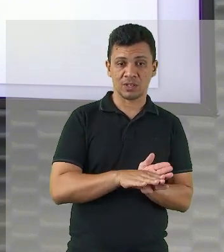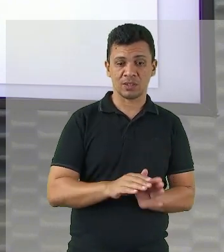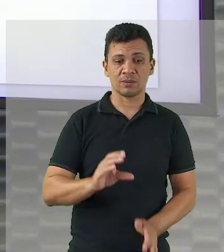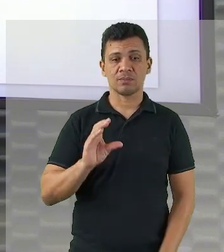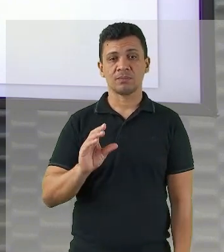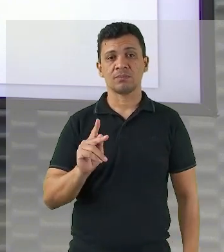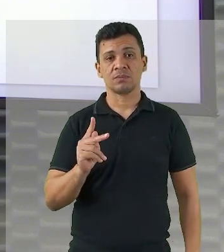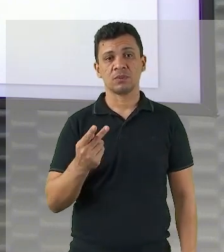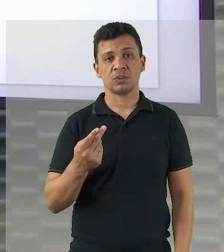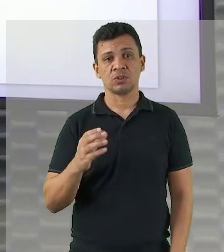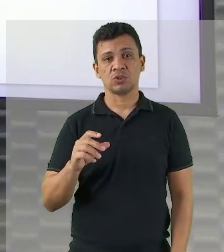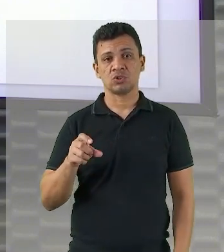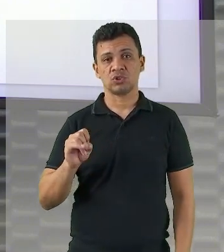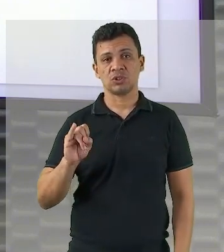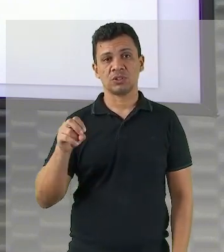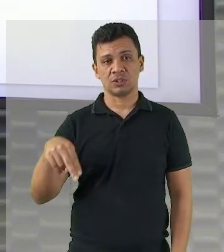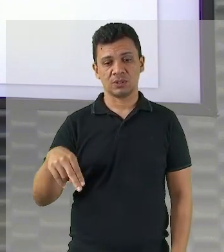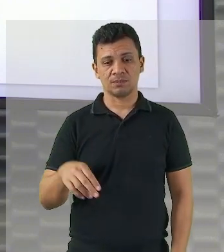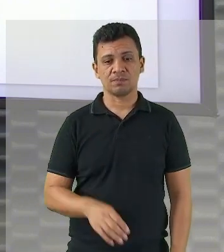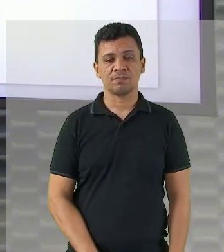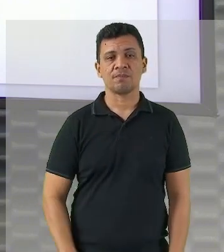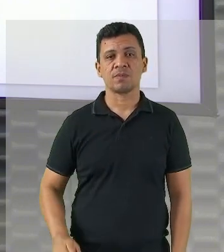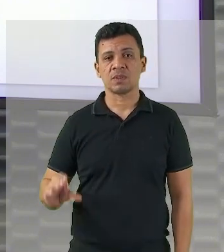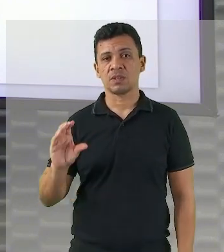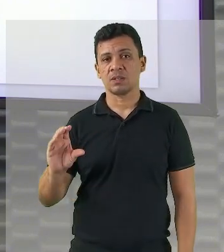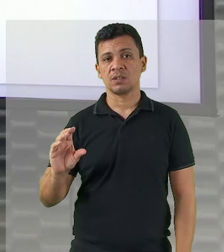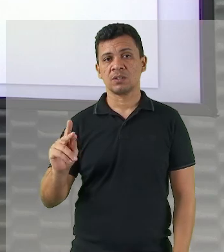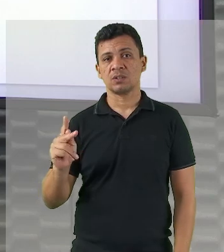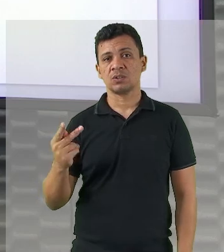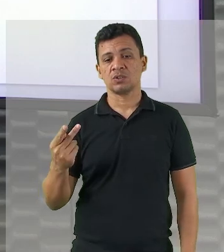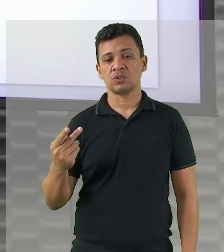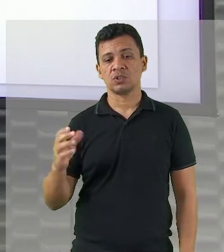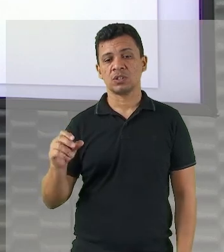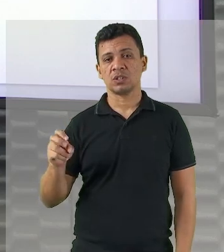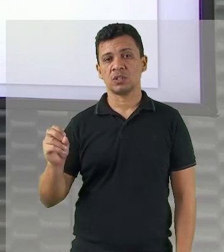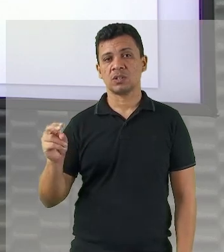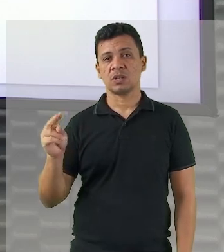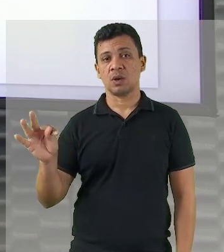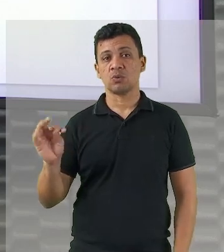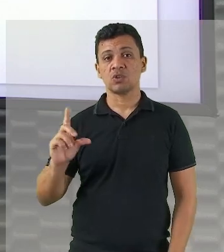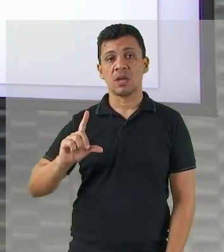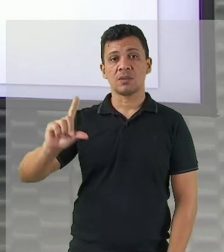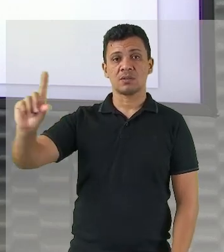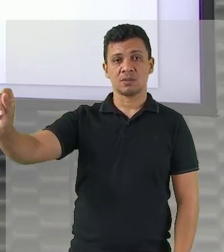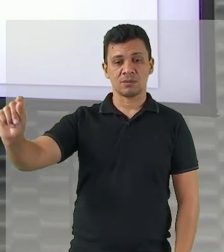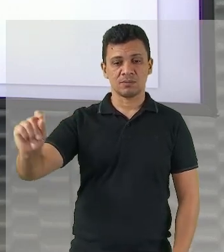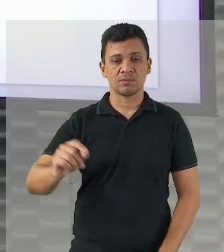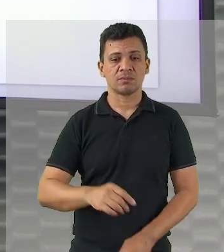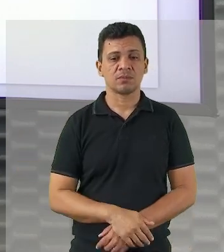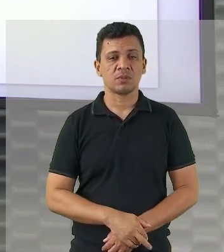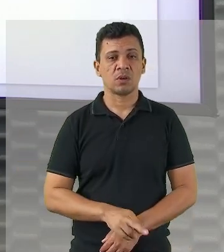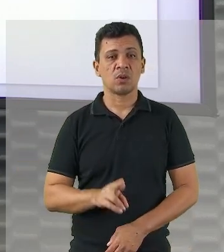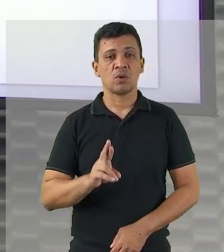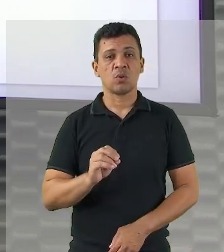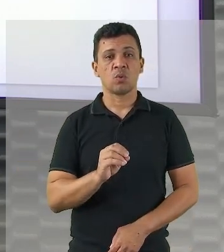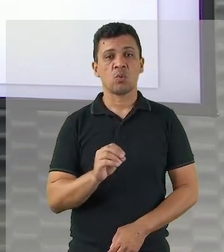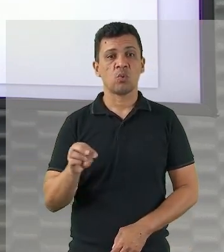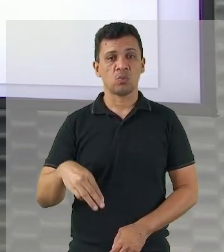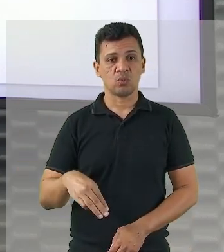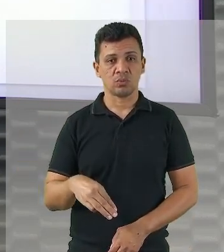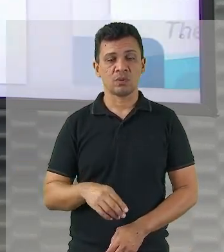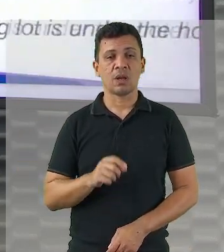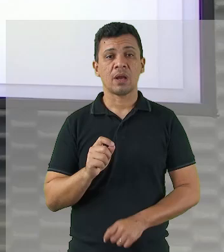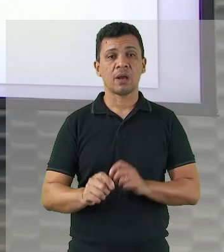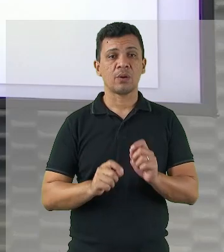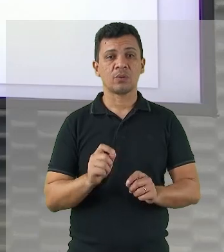é a entrada, check-out ou check-out é a saída. Room service é o serviço de quarto. O que